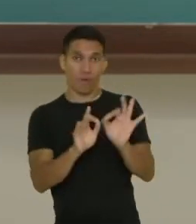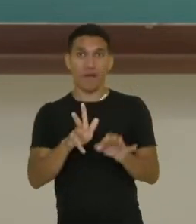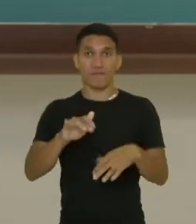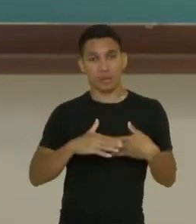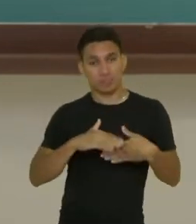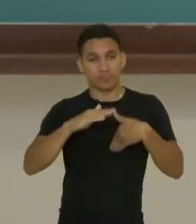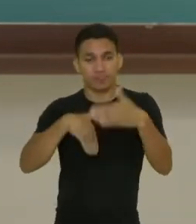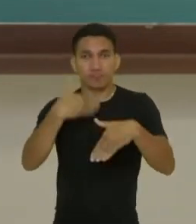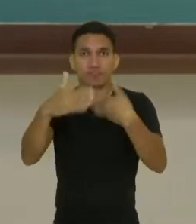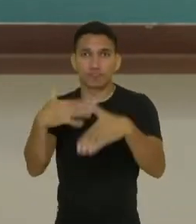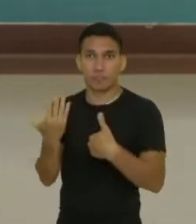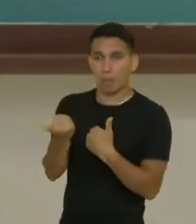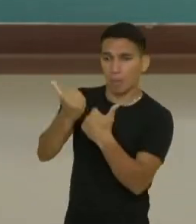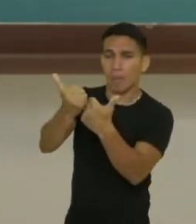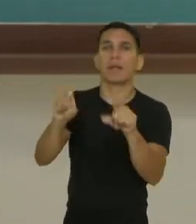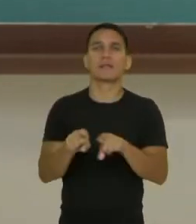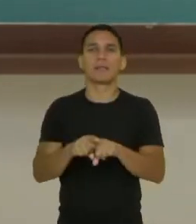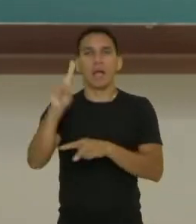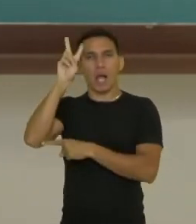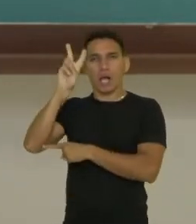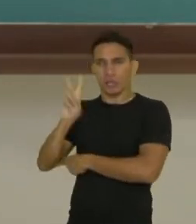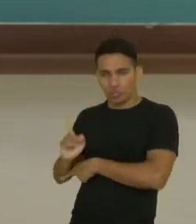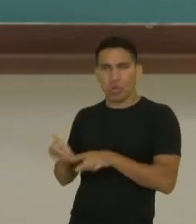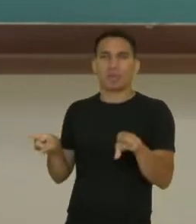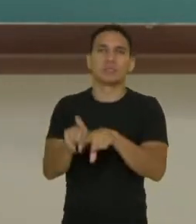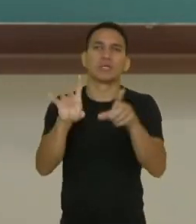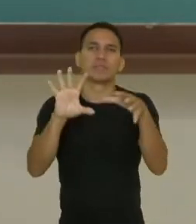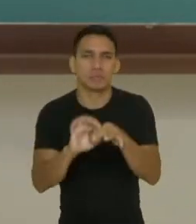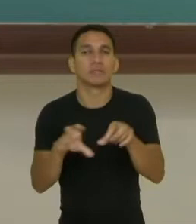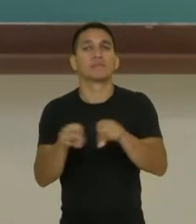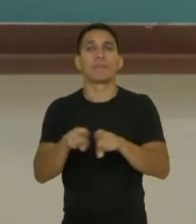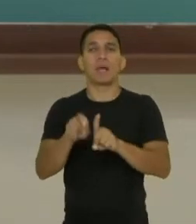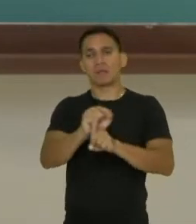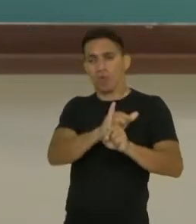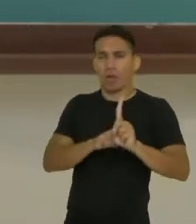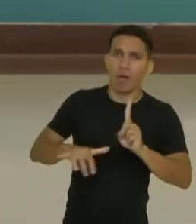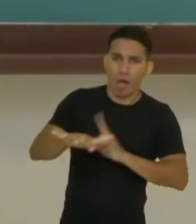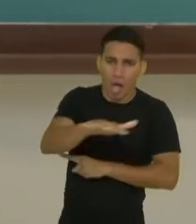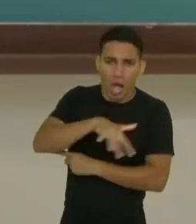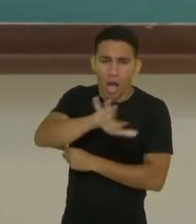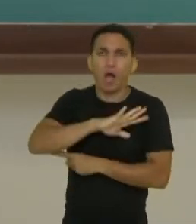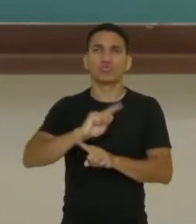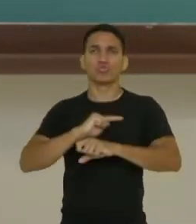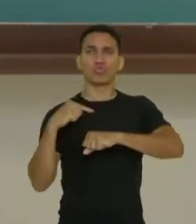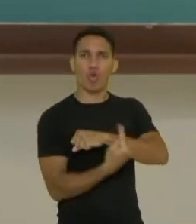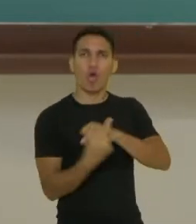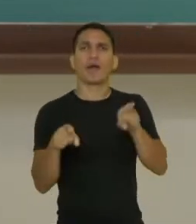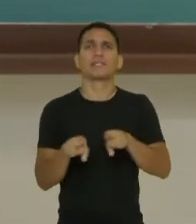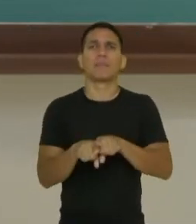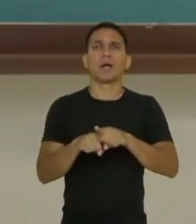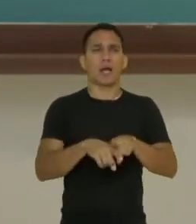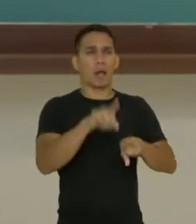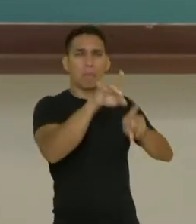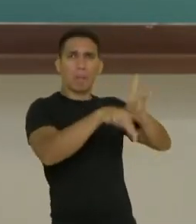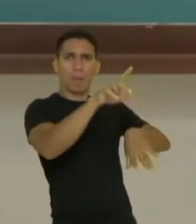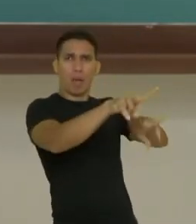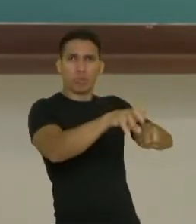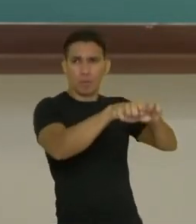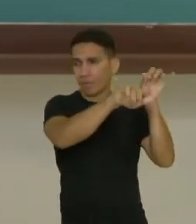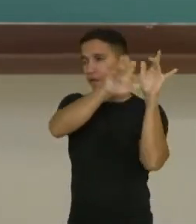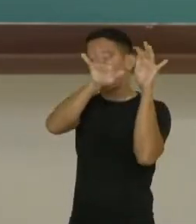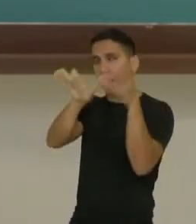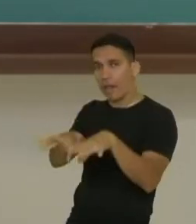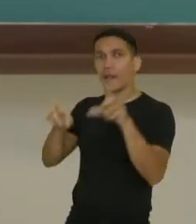sucedendo. Fatos históricos, quesitos geográficos, êxodo urbano, êxodo rural. Tudo isso faz com que a gente tenha